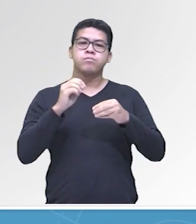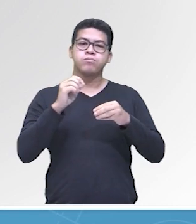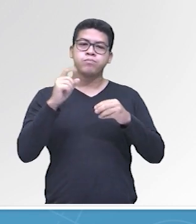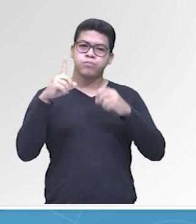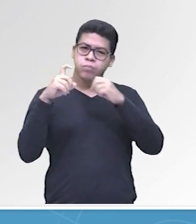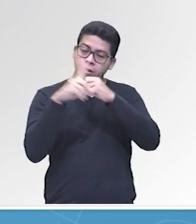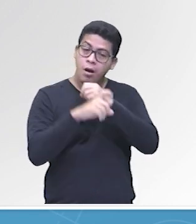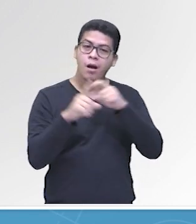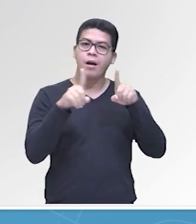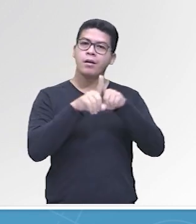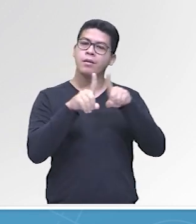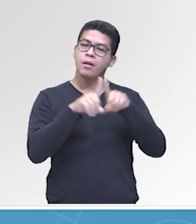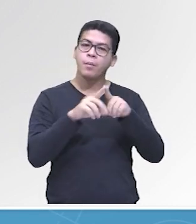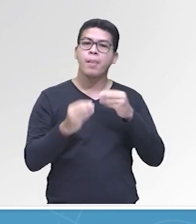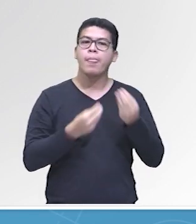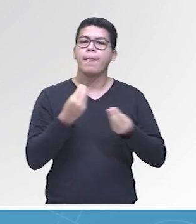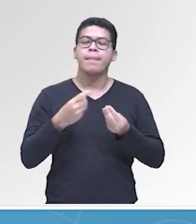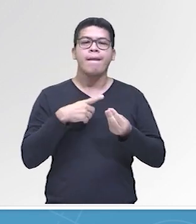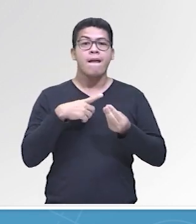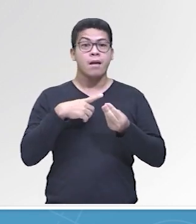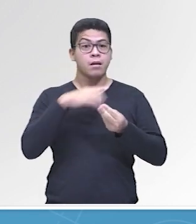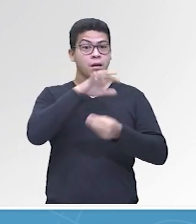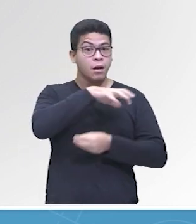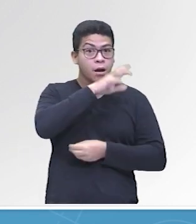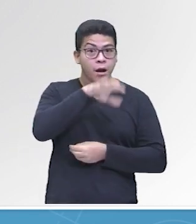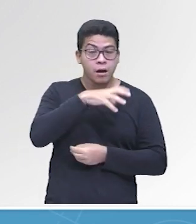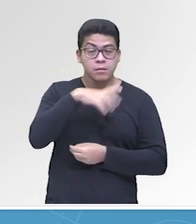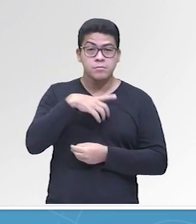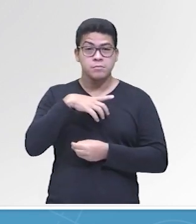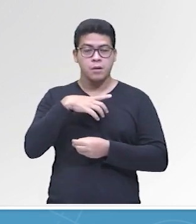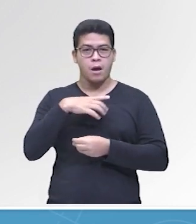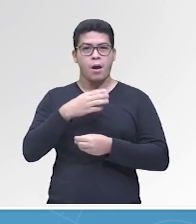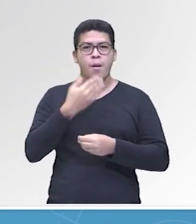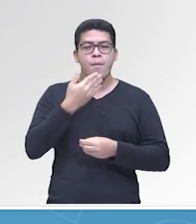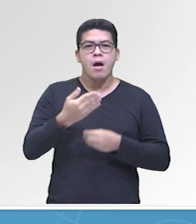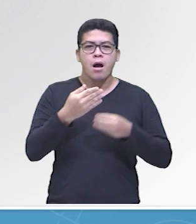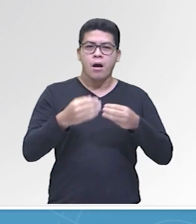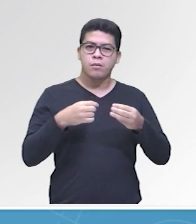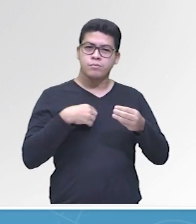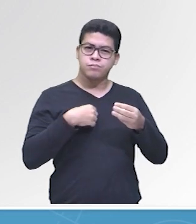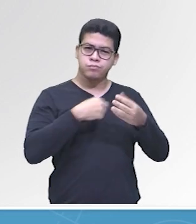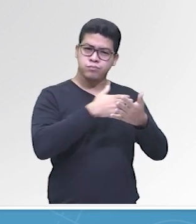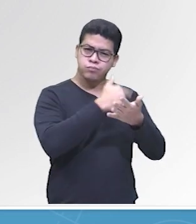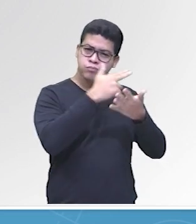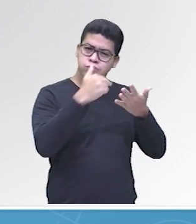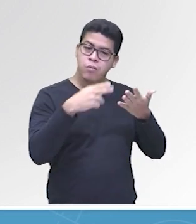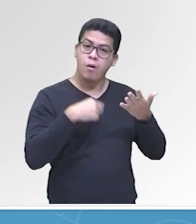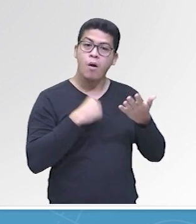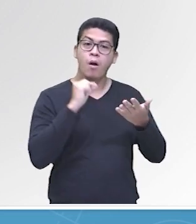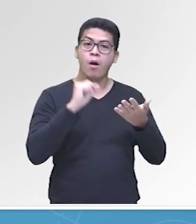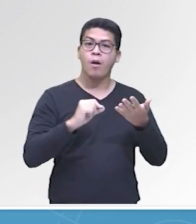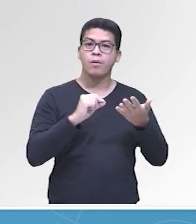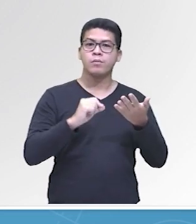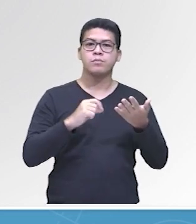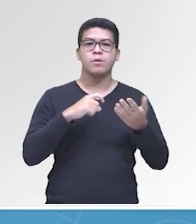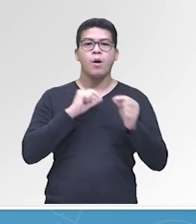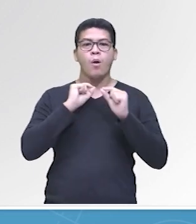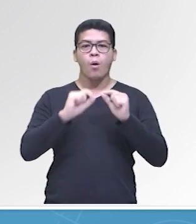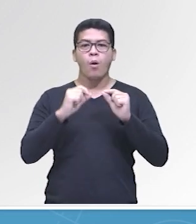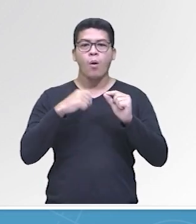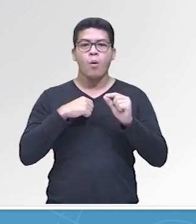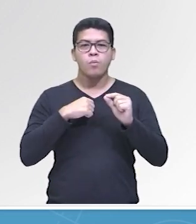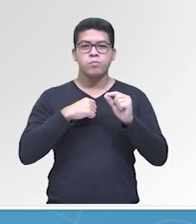na animal, pede para identificar a membrana plasmática, o citoplasma e o núcleo. Então, se seu desenho foi